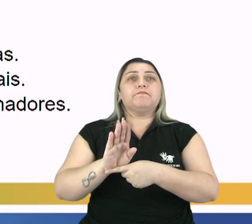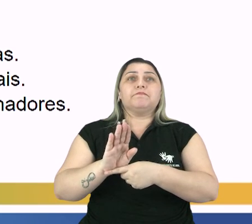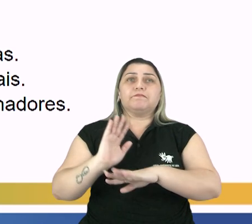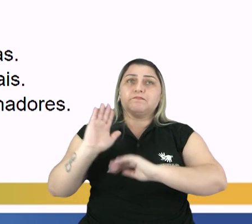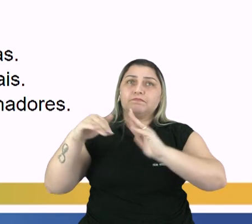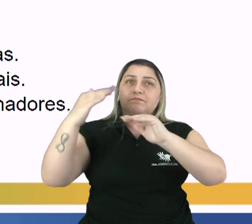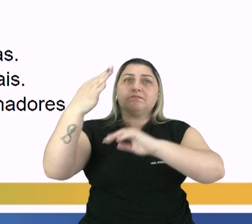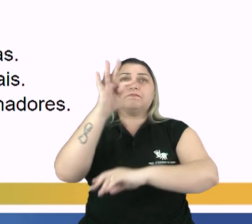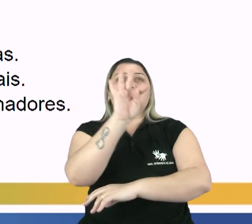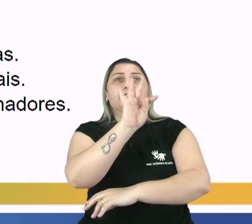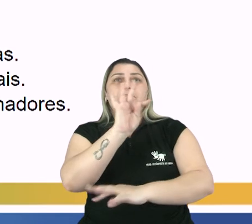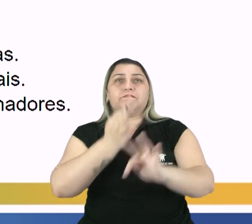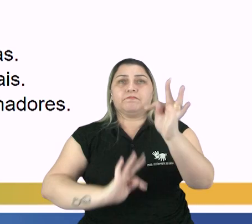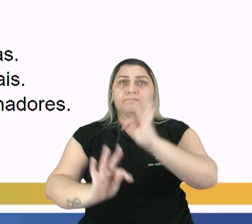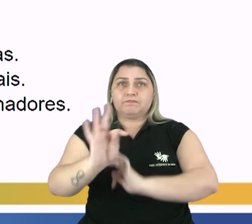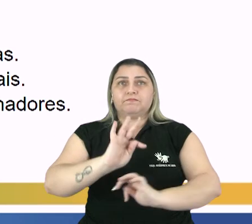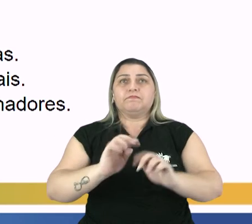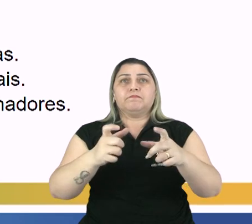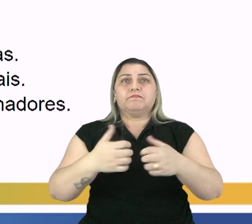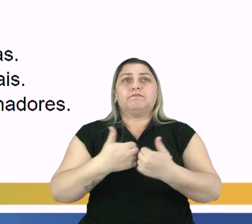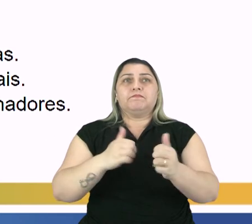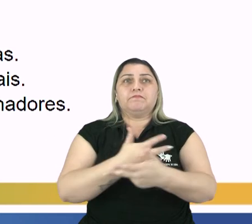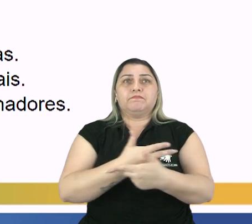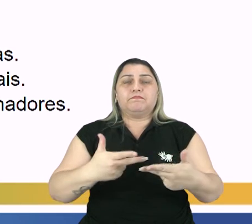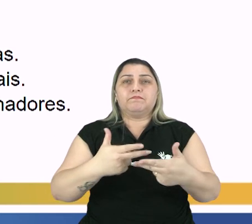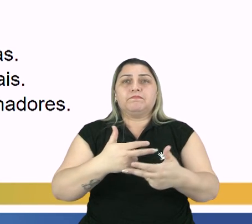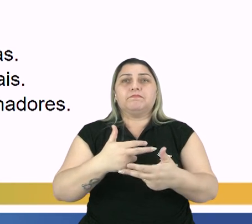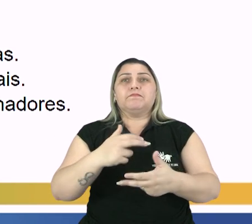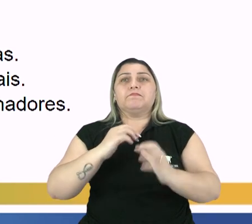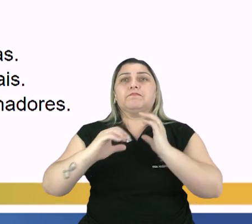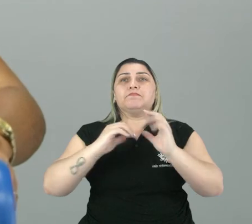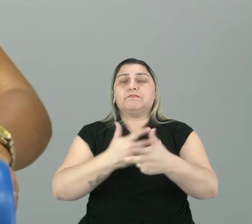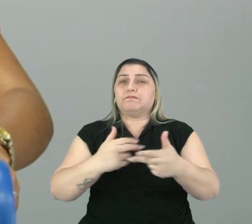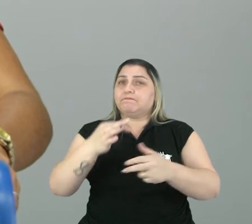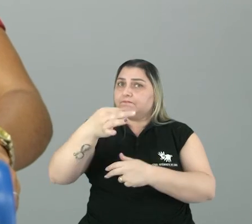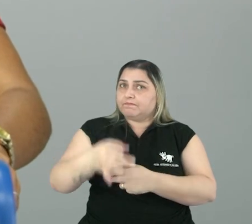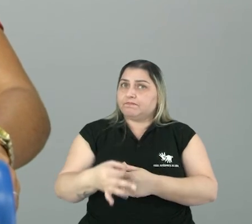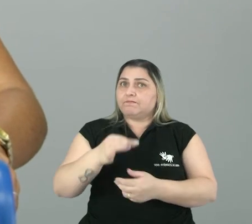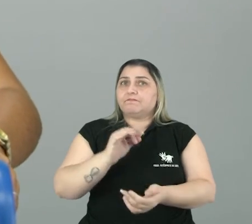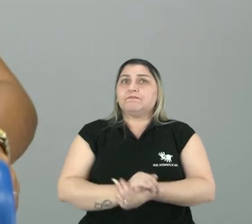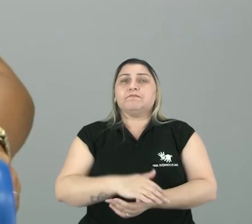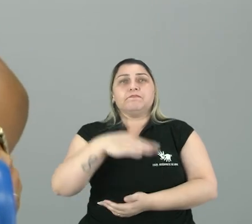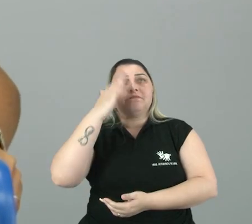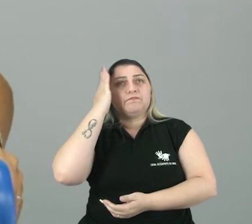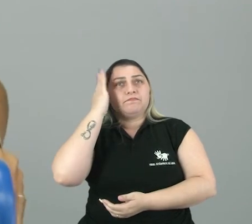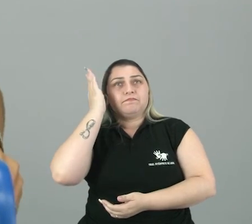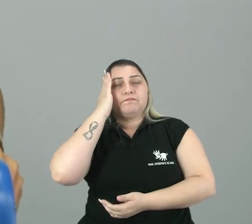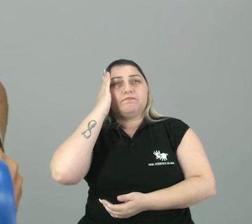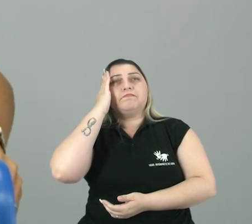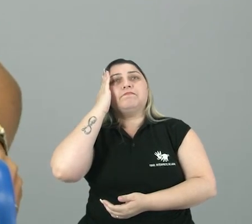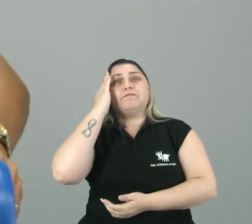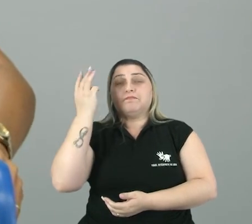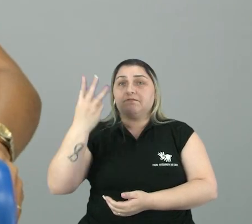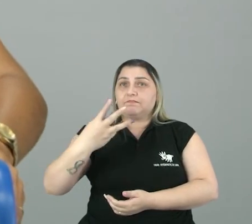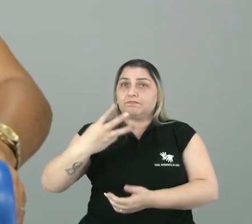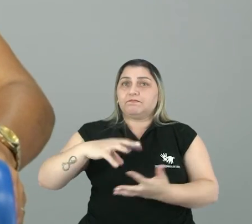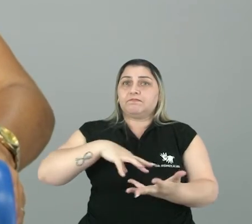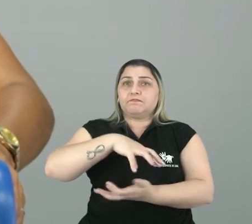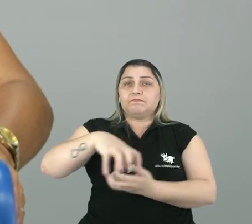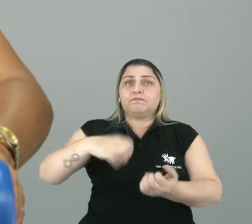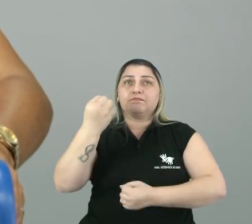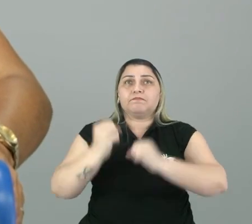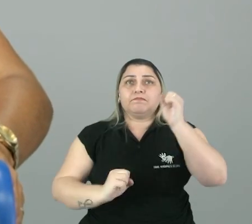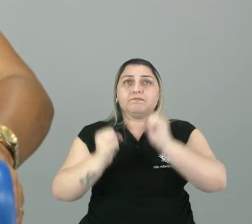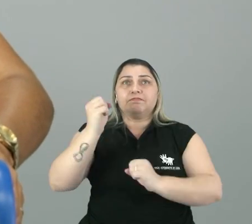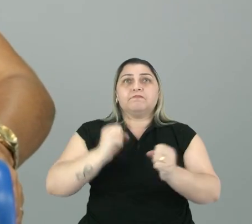você marcou aí avanço das tecnologias em áreas como transporte e telecomunicação, você acertou. Nós sabemos que o marco da terceira Revolução